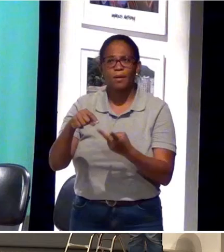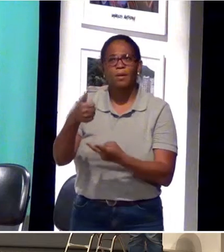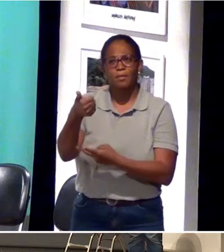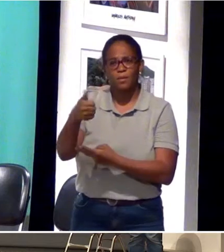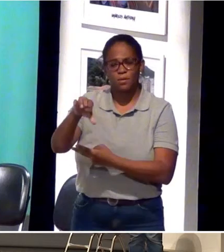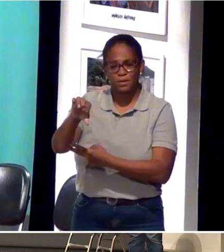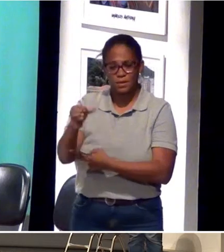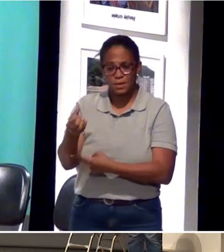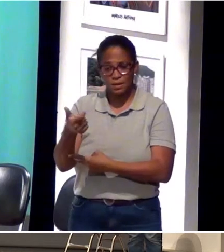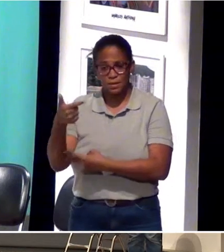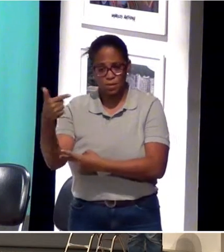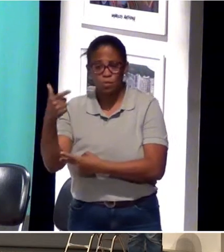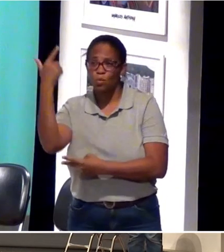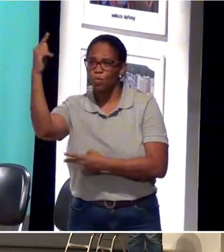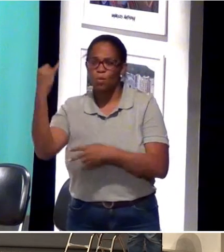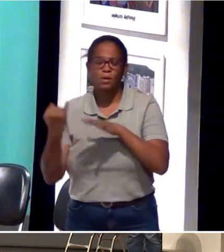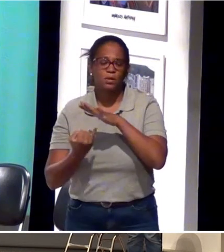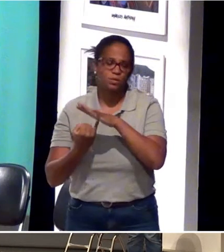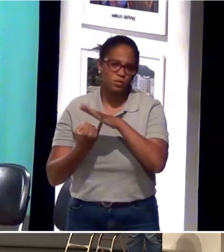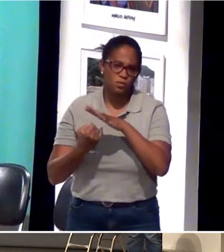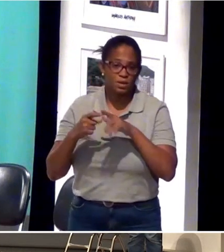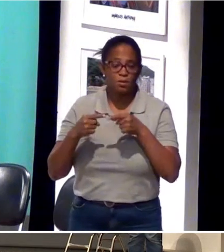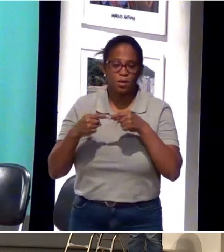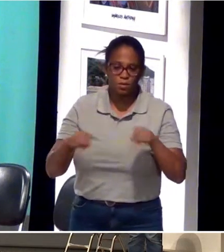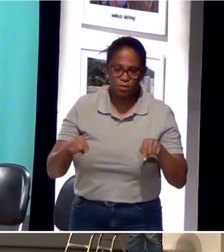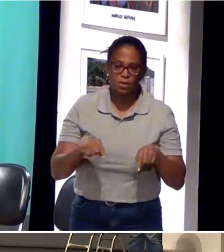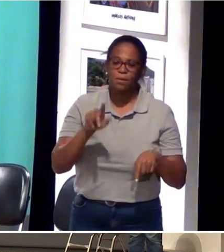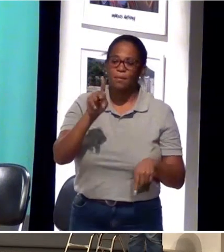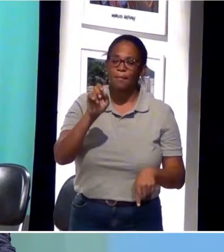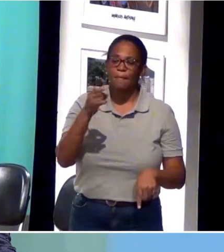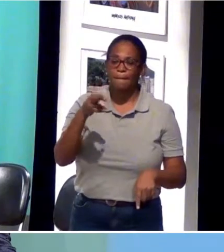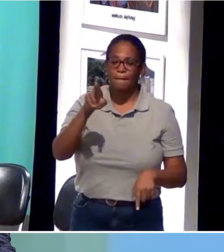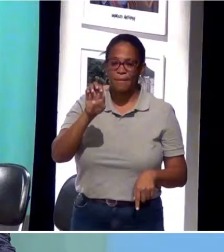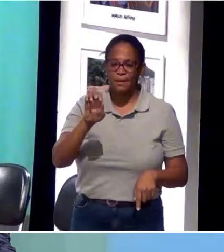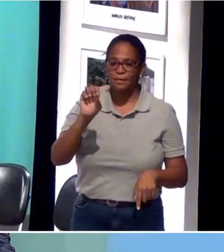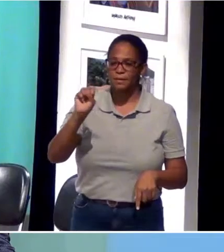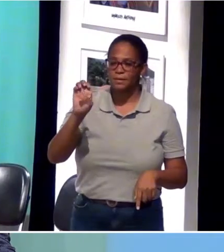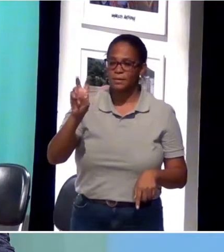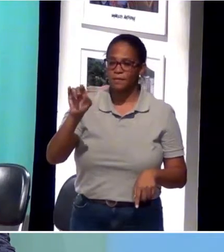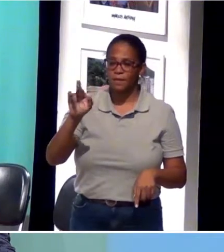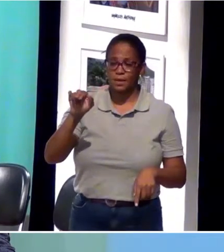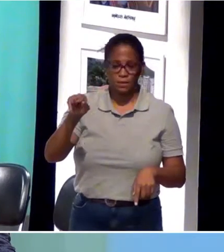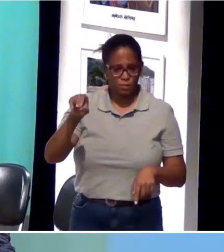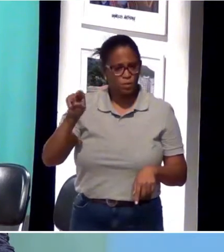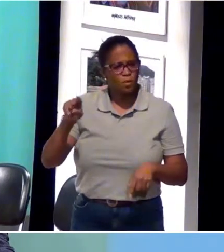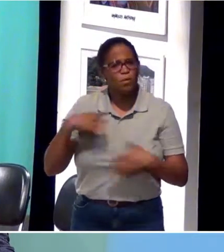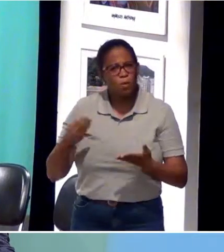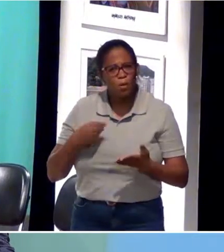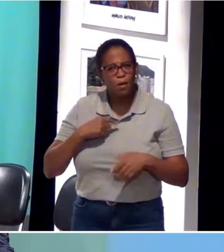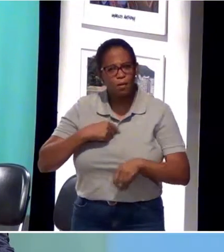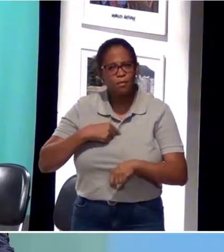62 você vai ter outra instituição, que é a inauguração do Padre Severino. Como é que você tem esse processo que você vai estar o